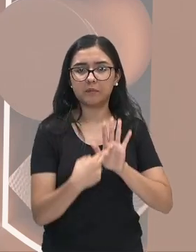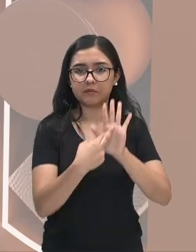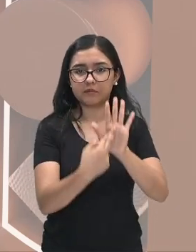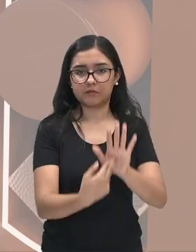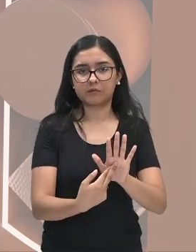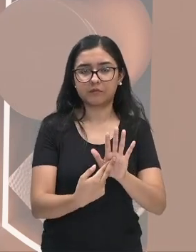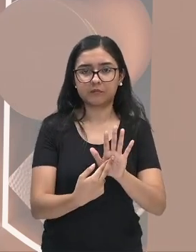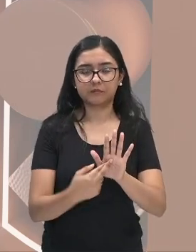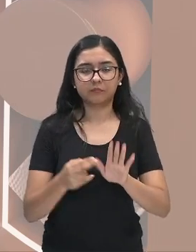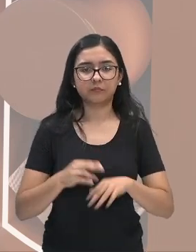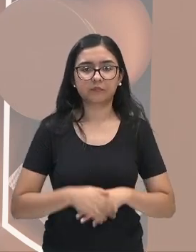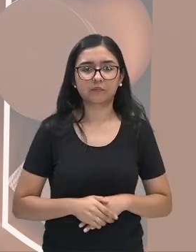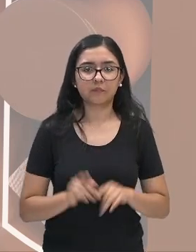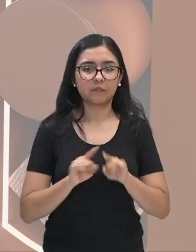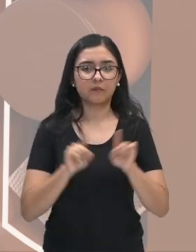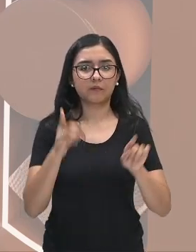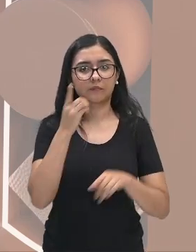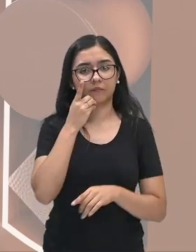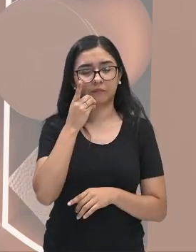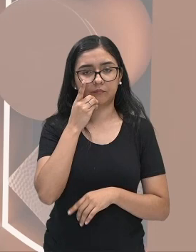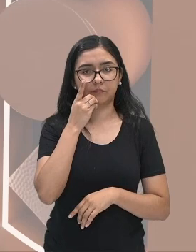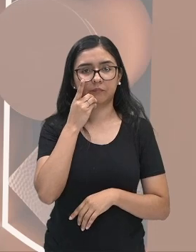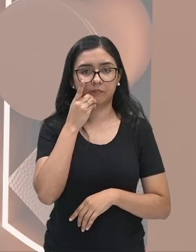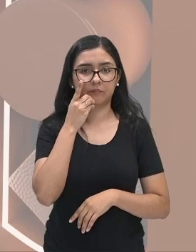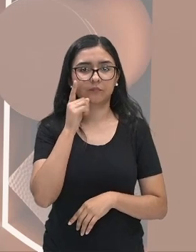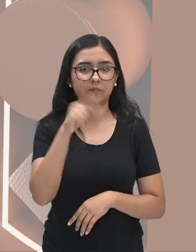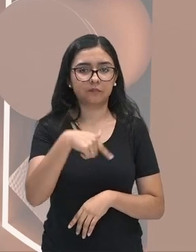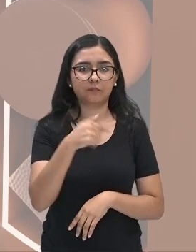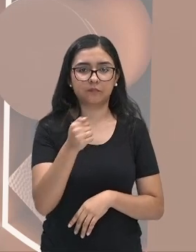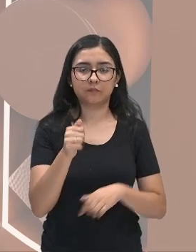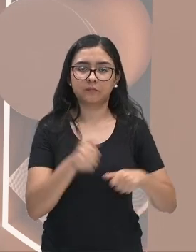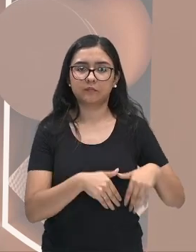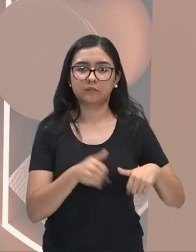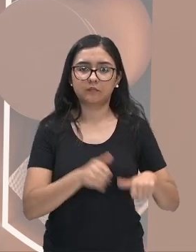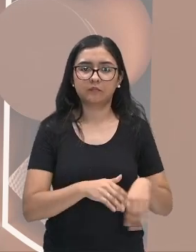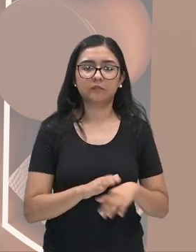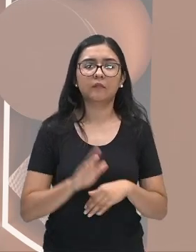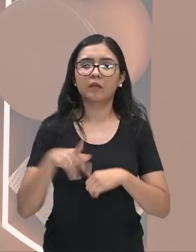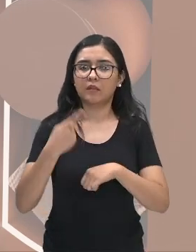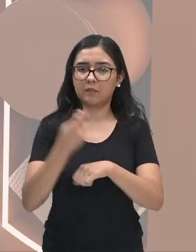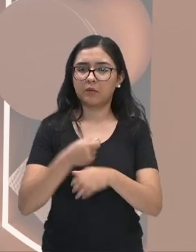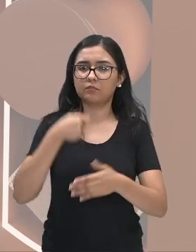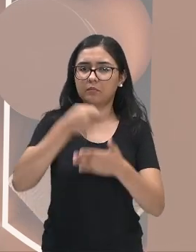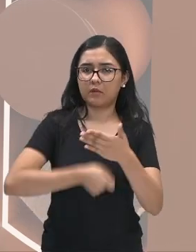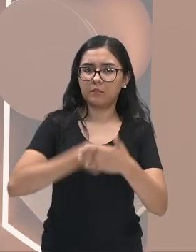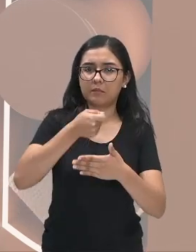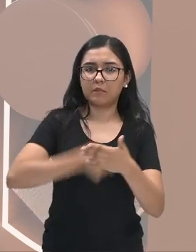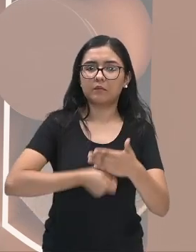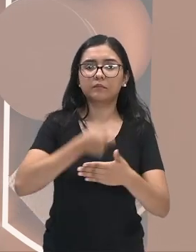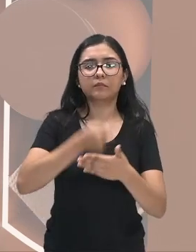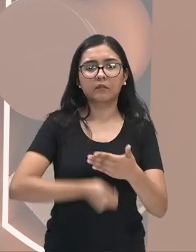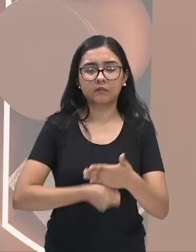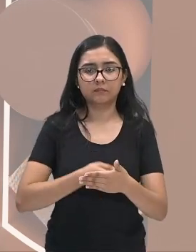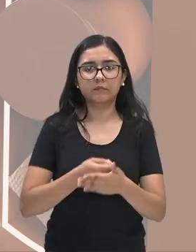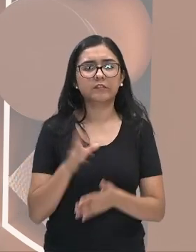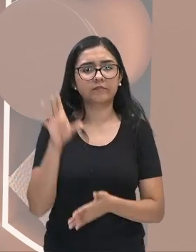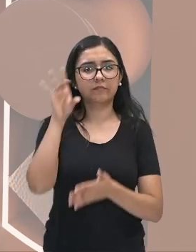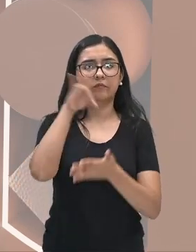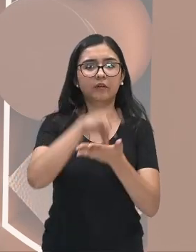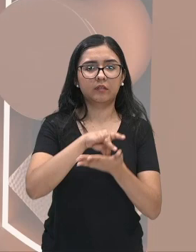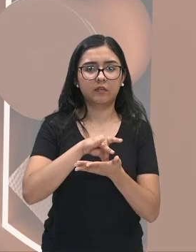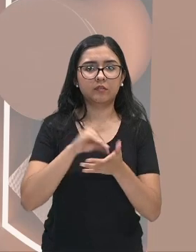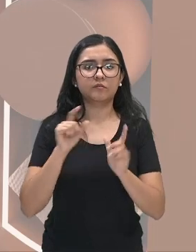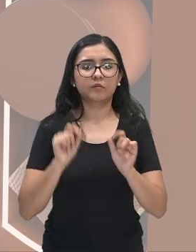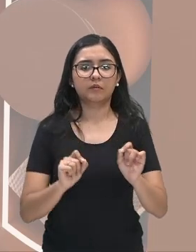Mas a data da independência é essa, mas nós vamos lutar muito depois para se tornar realmente